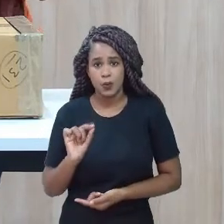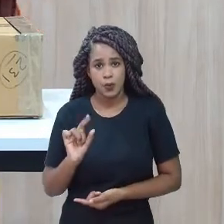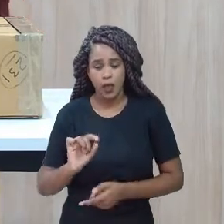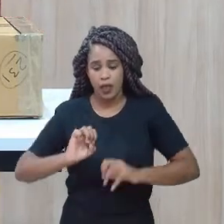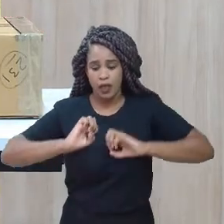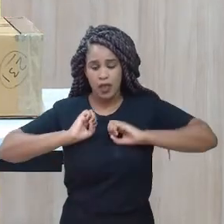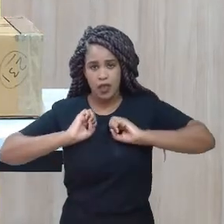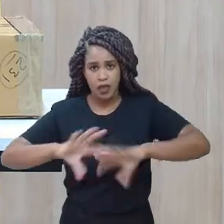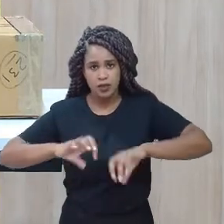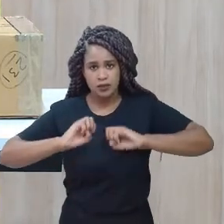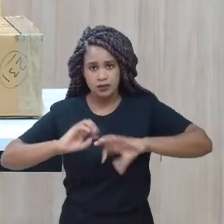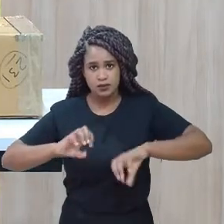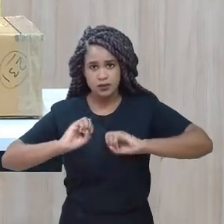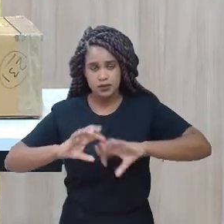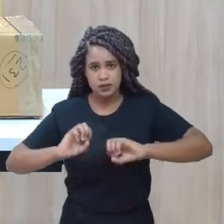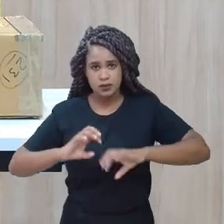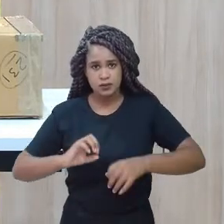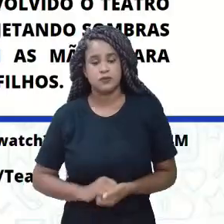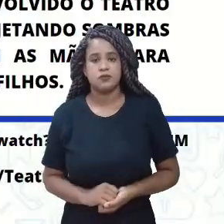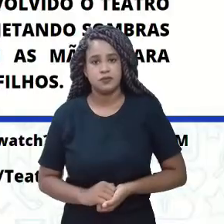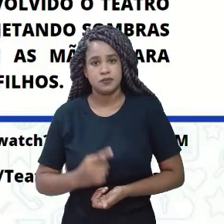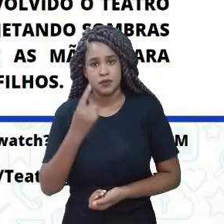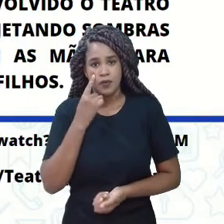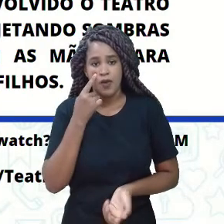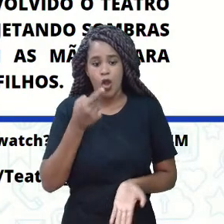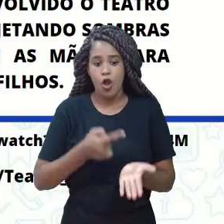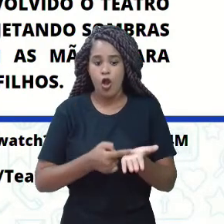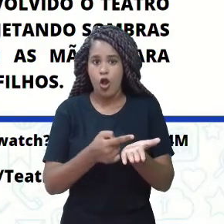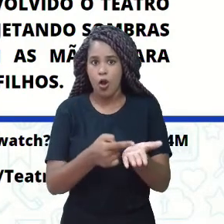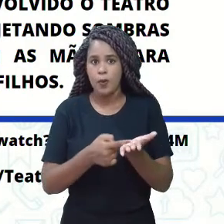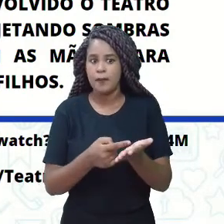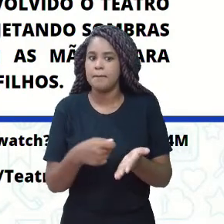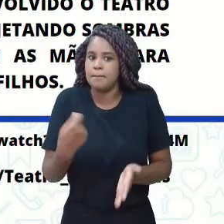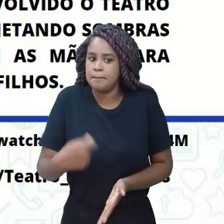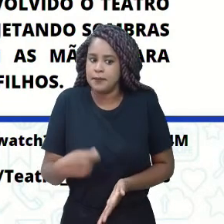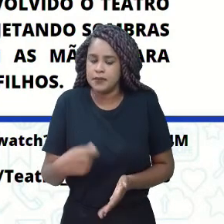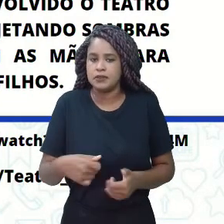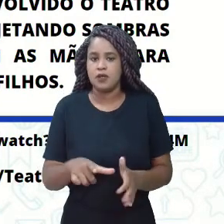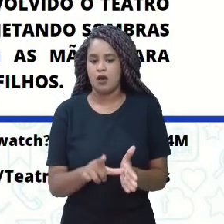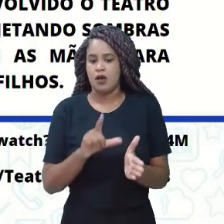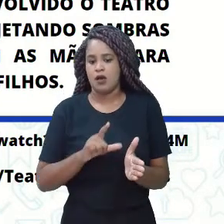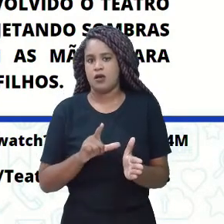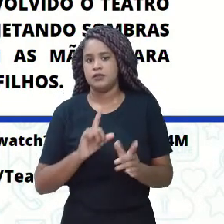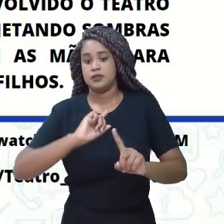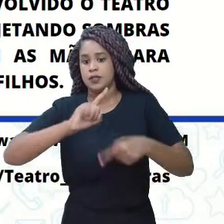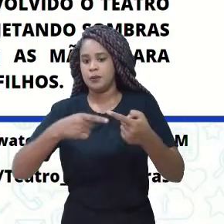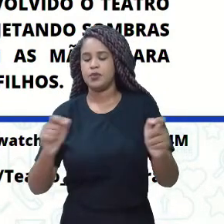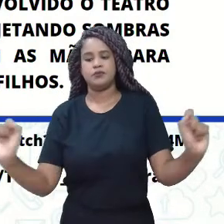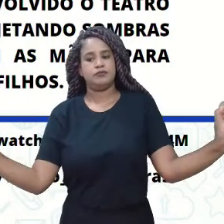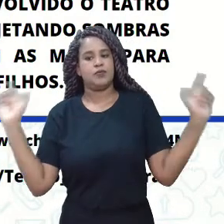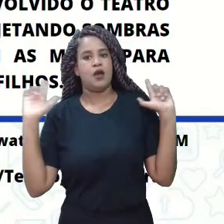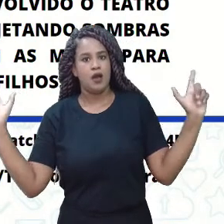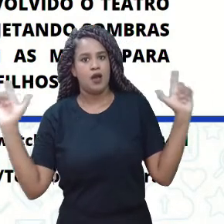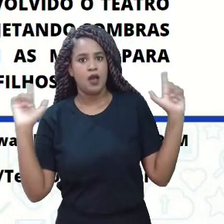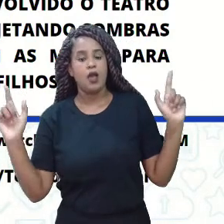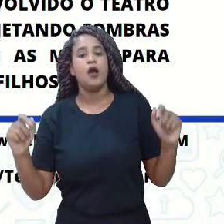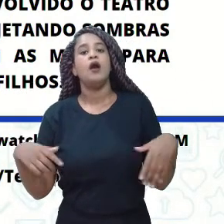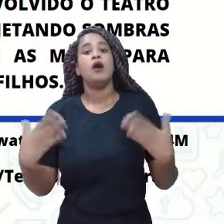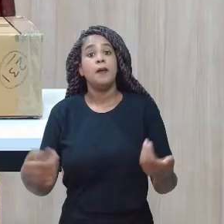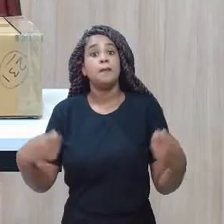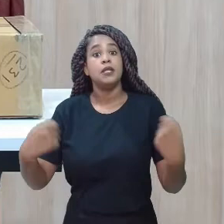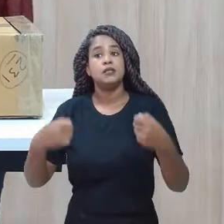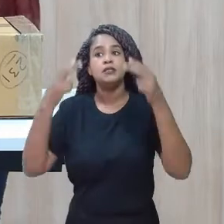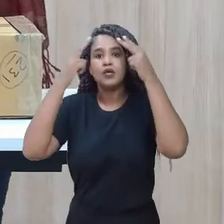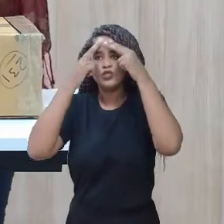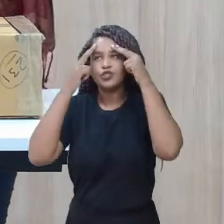está vendo aqui, ó. O compromisso vem antes da diversão. Busque realizar seus sonhos, mas sem esquecer das